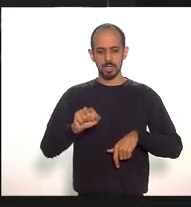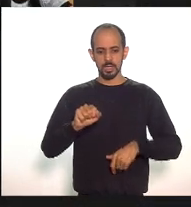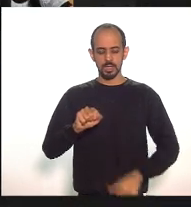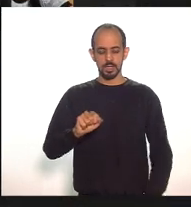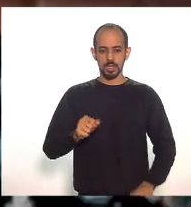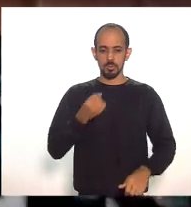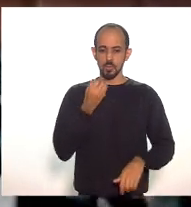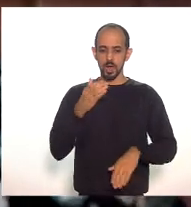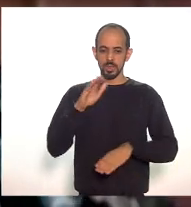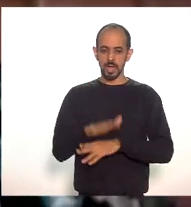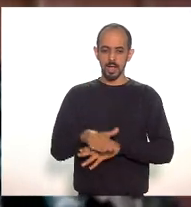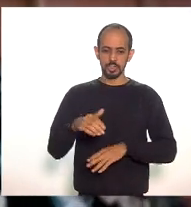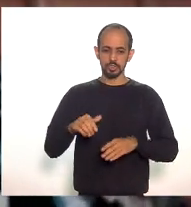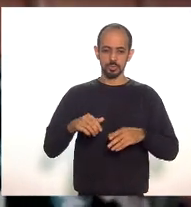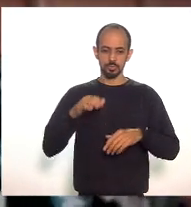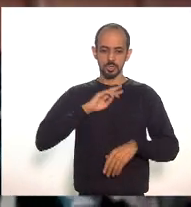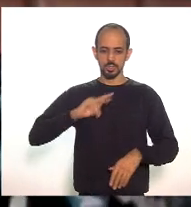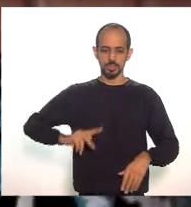Presidente